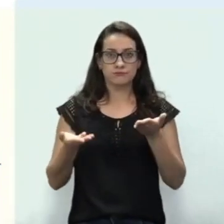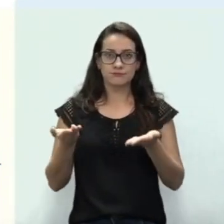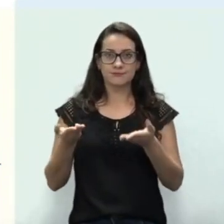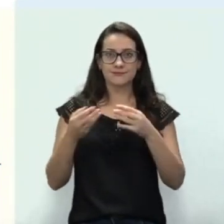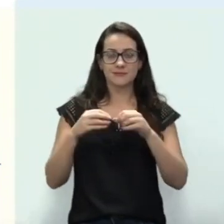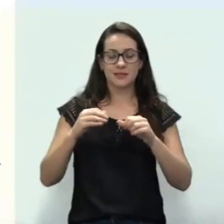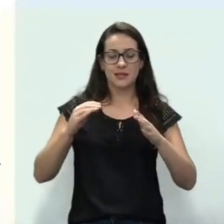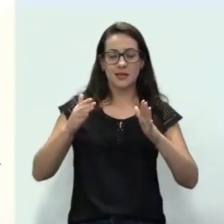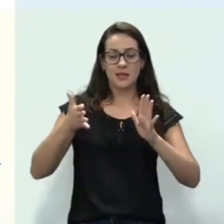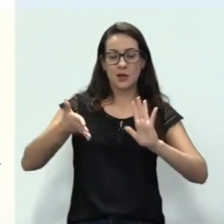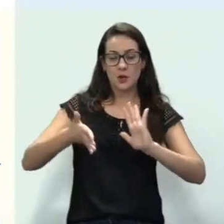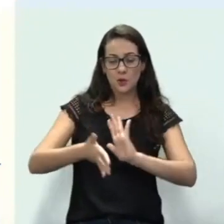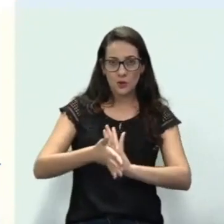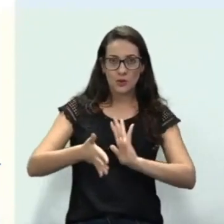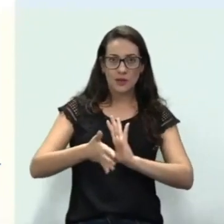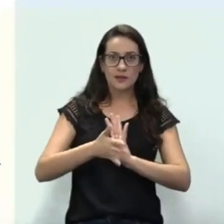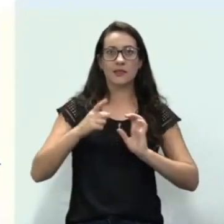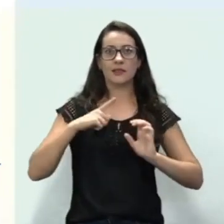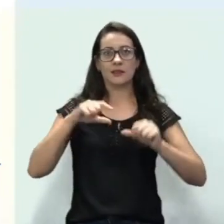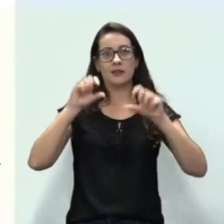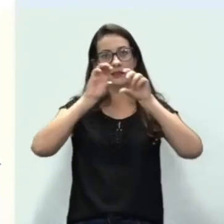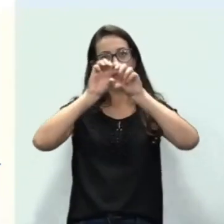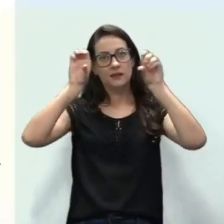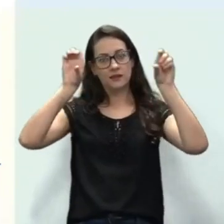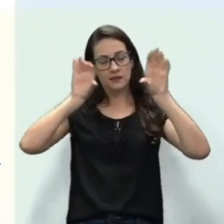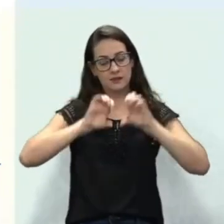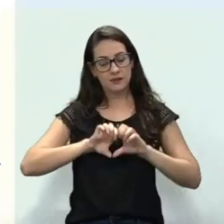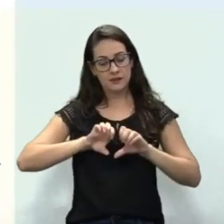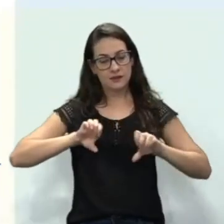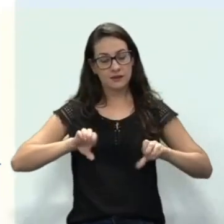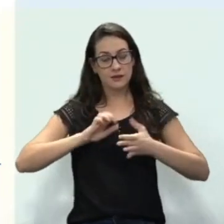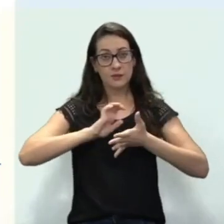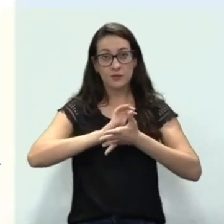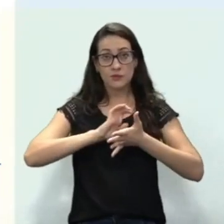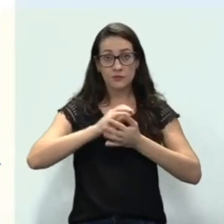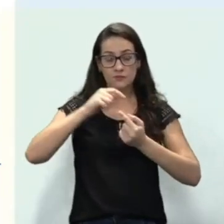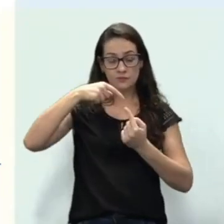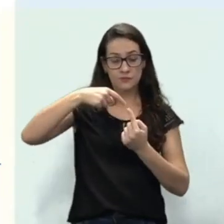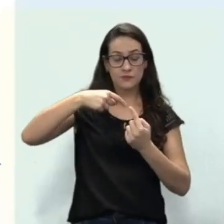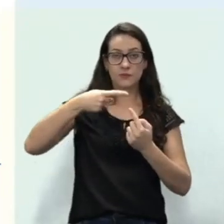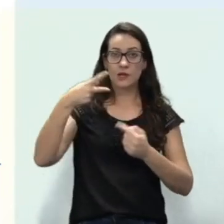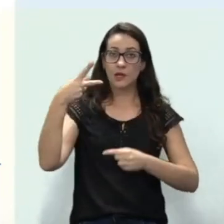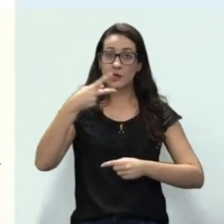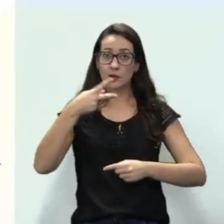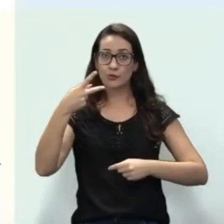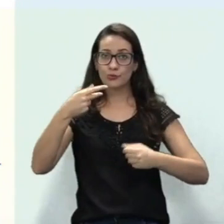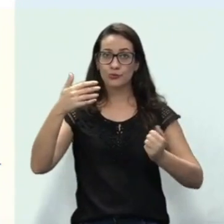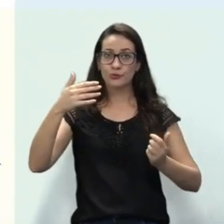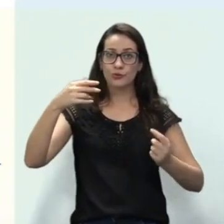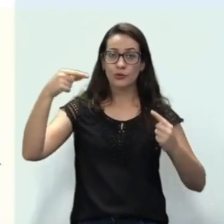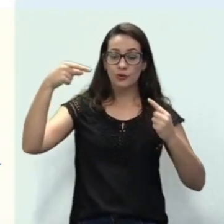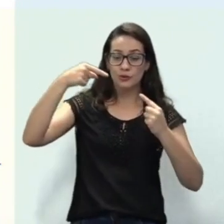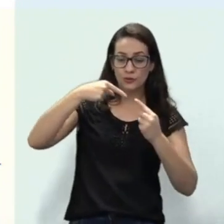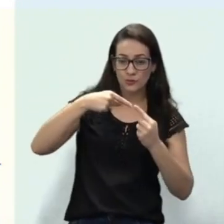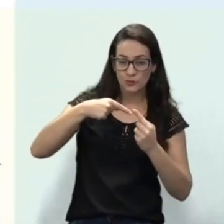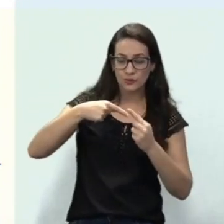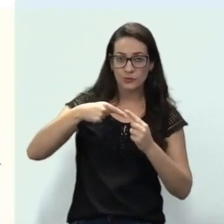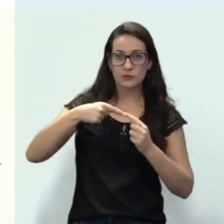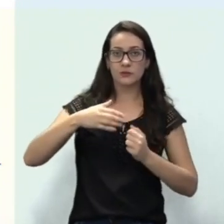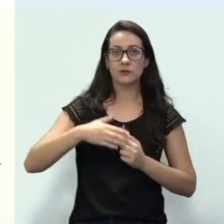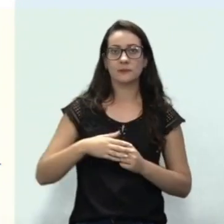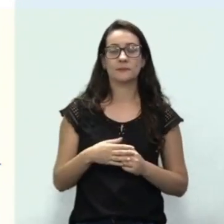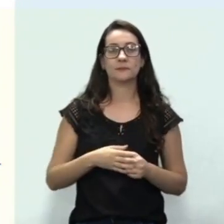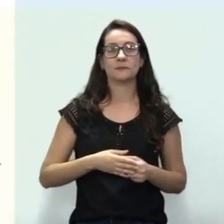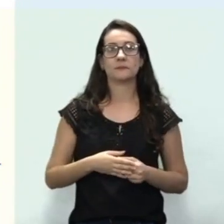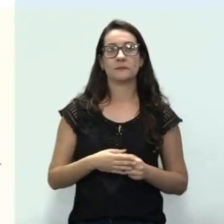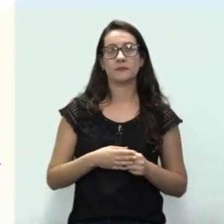das forças que ocorrem no encontro dessas vigas na parte de tração e na